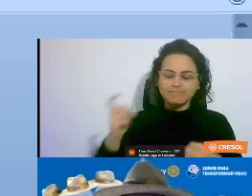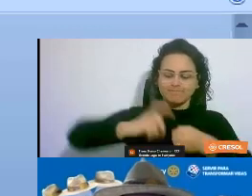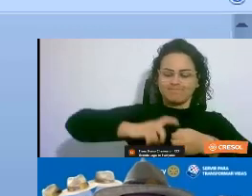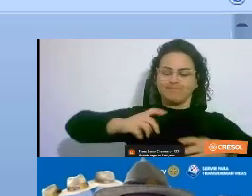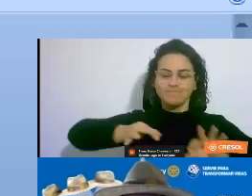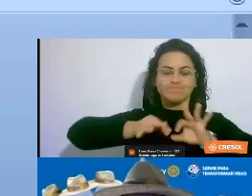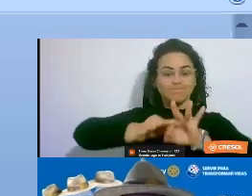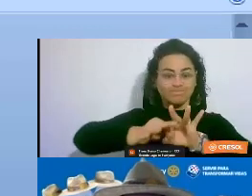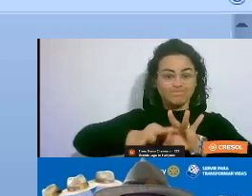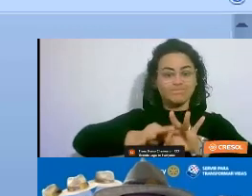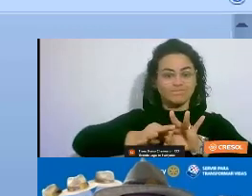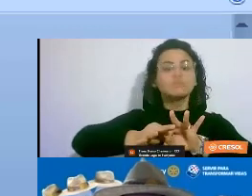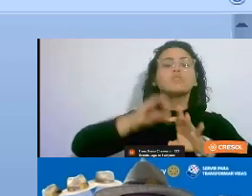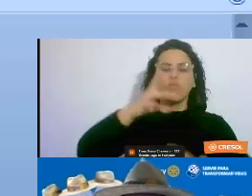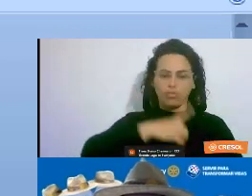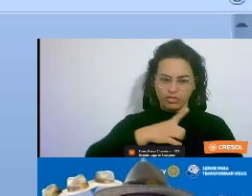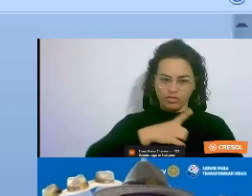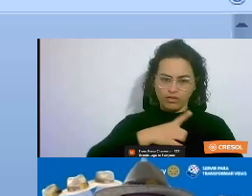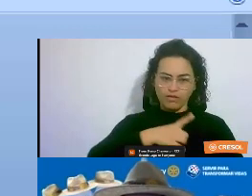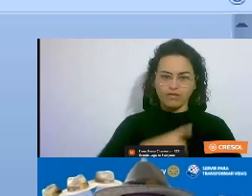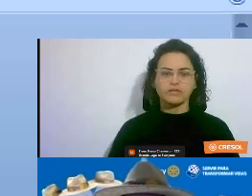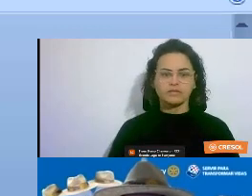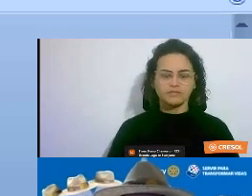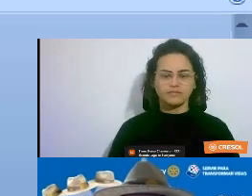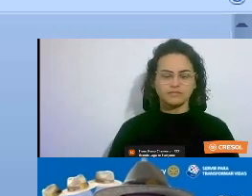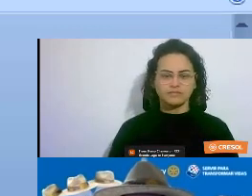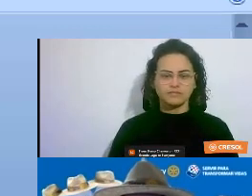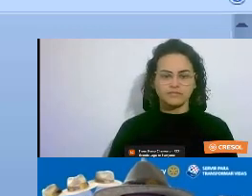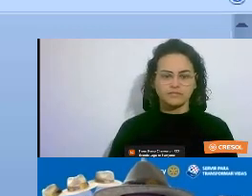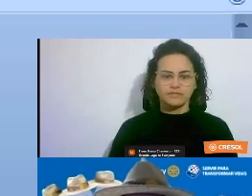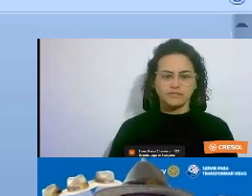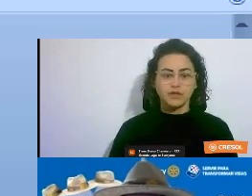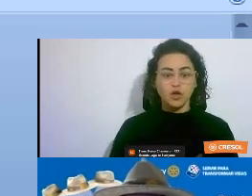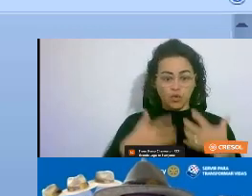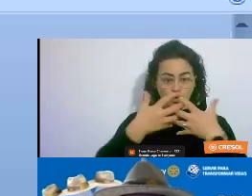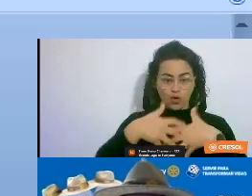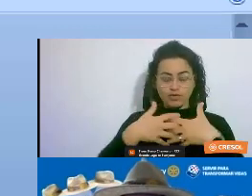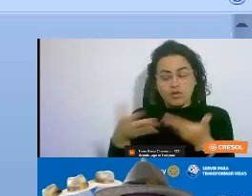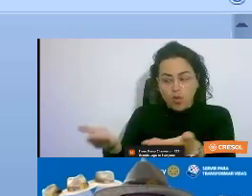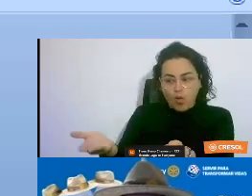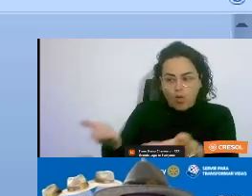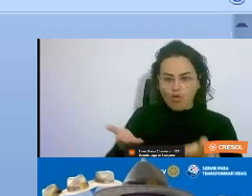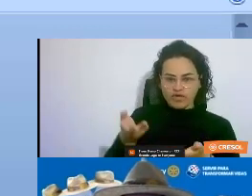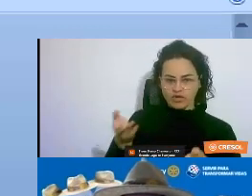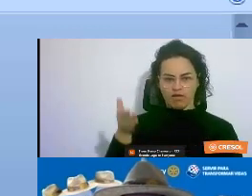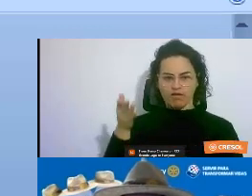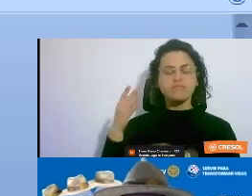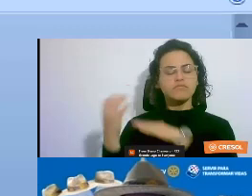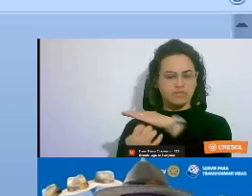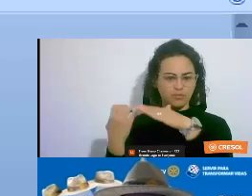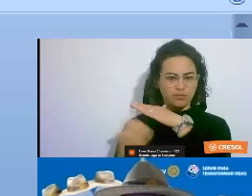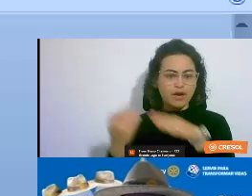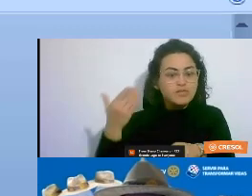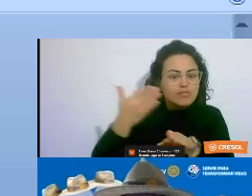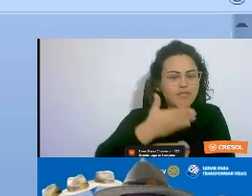através do convite de um Rotary Club que faça essa empresa